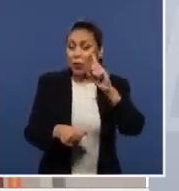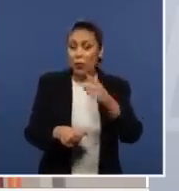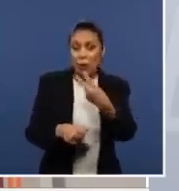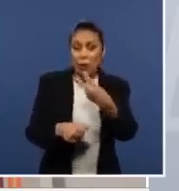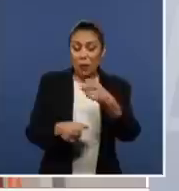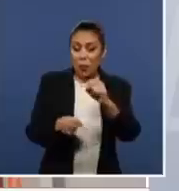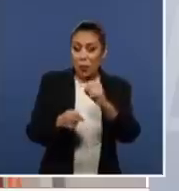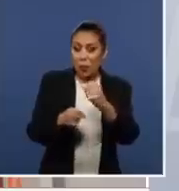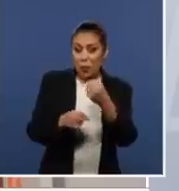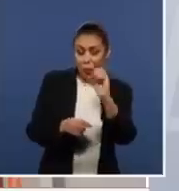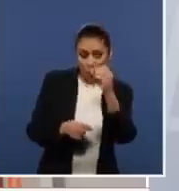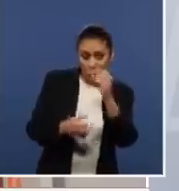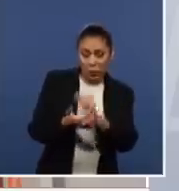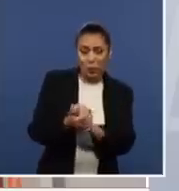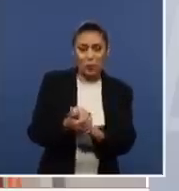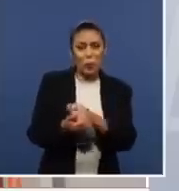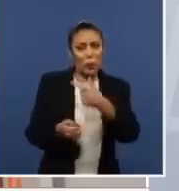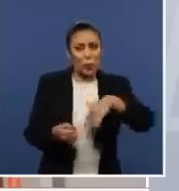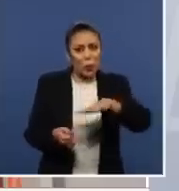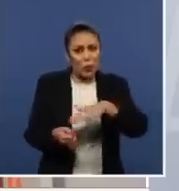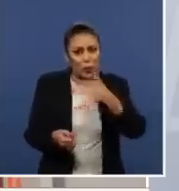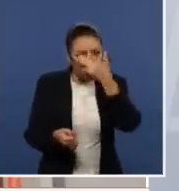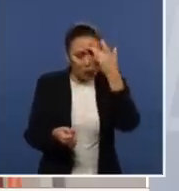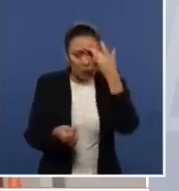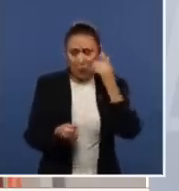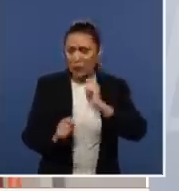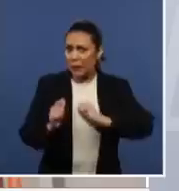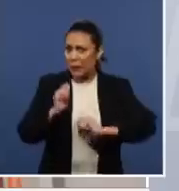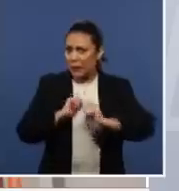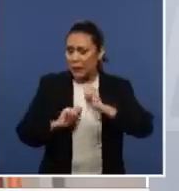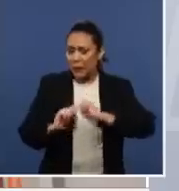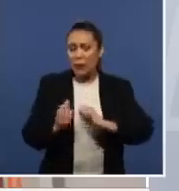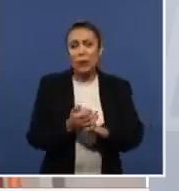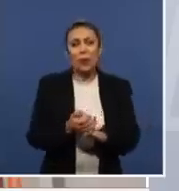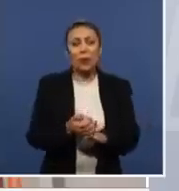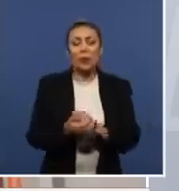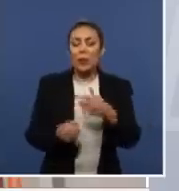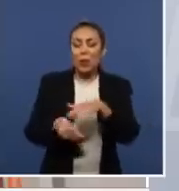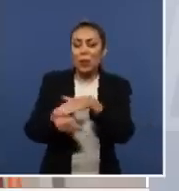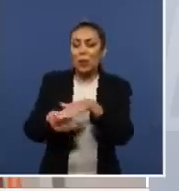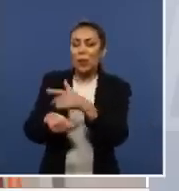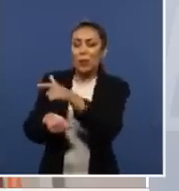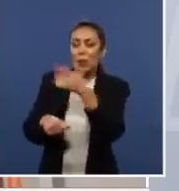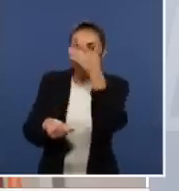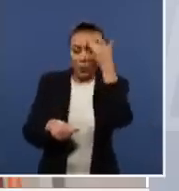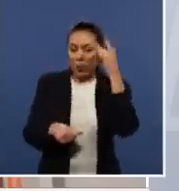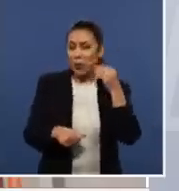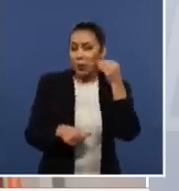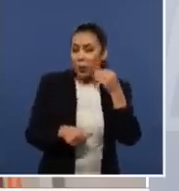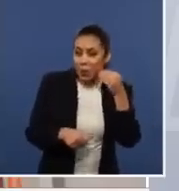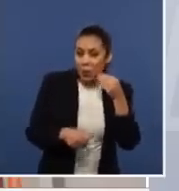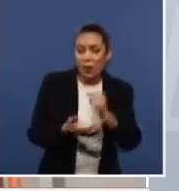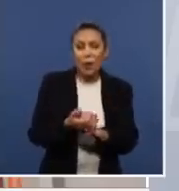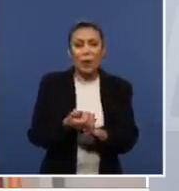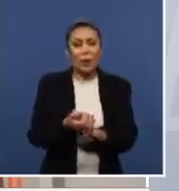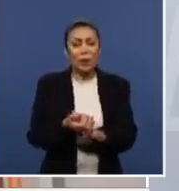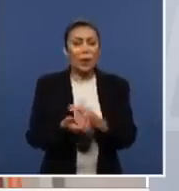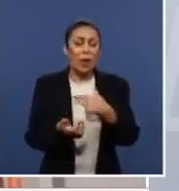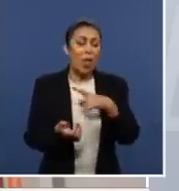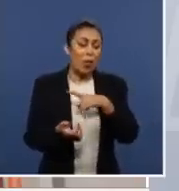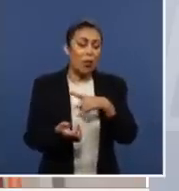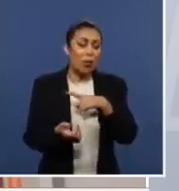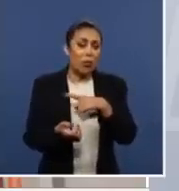outubro. Todo mundo com muita apreensão. Quando você conversa com gente mais experiente, gente mais